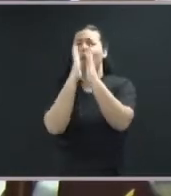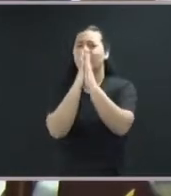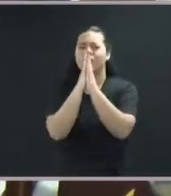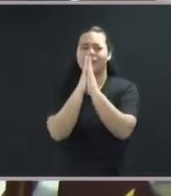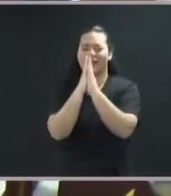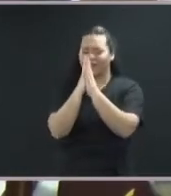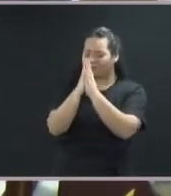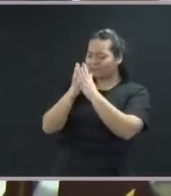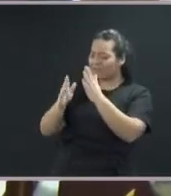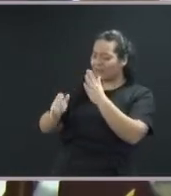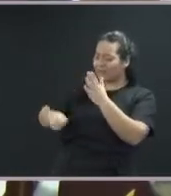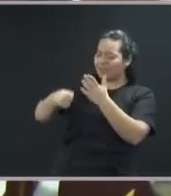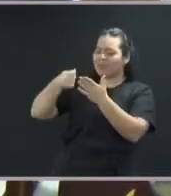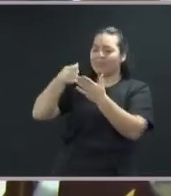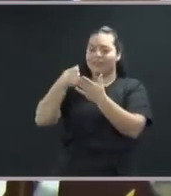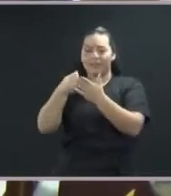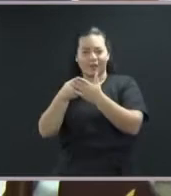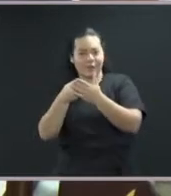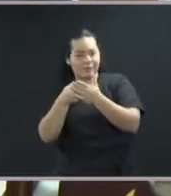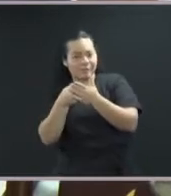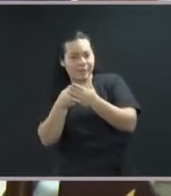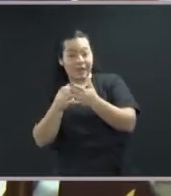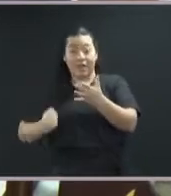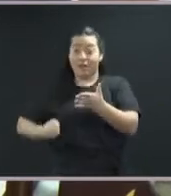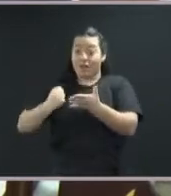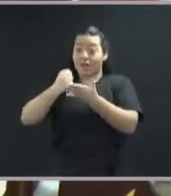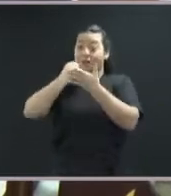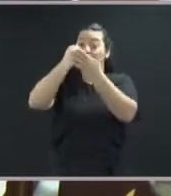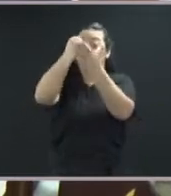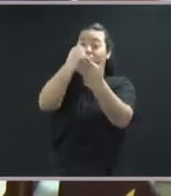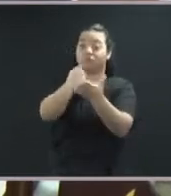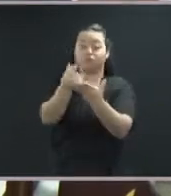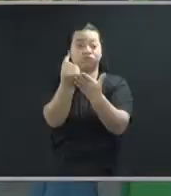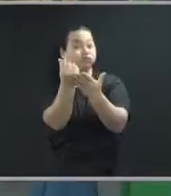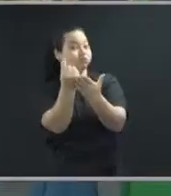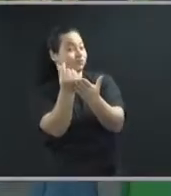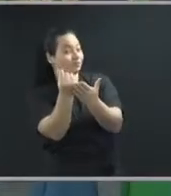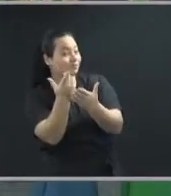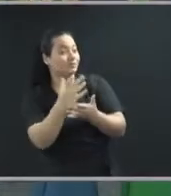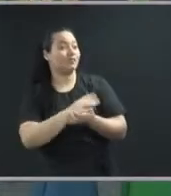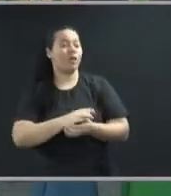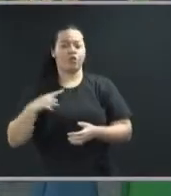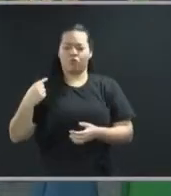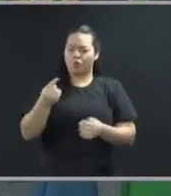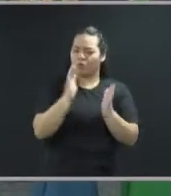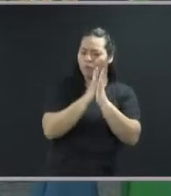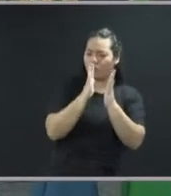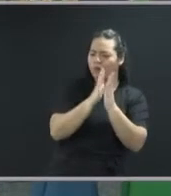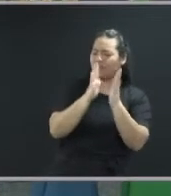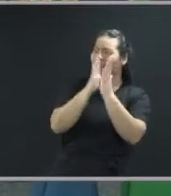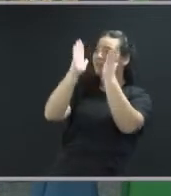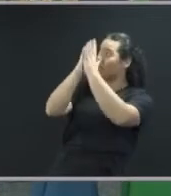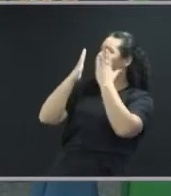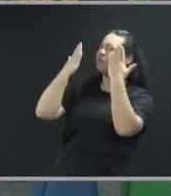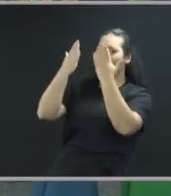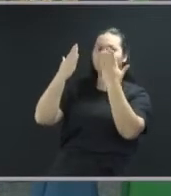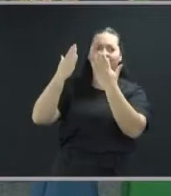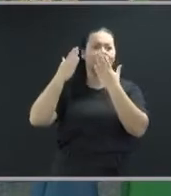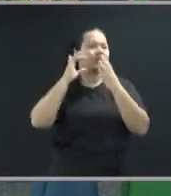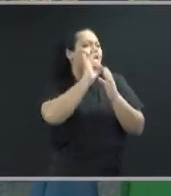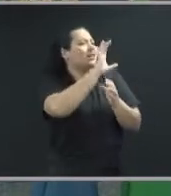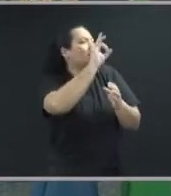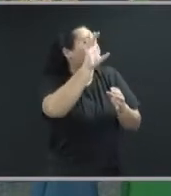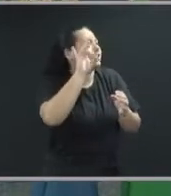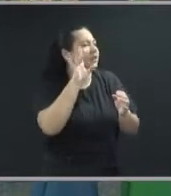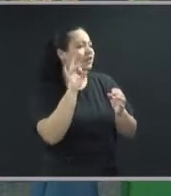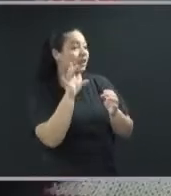Principado, potestade, ossos espirituais da maldade têm se levantado lá. Nós oramos aqui, o irmão ora na sua congregação,